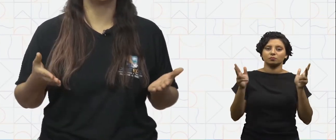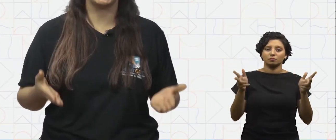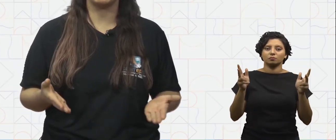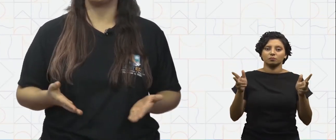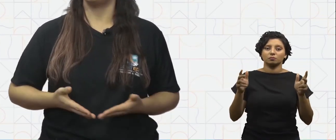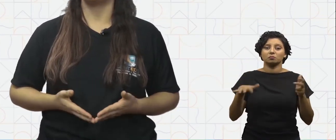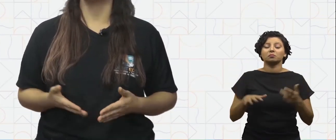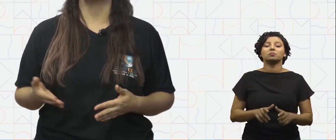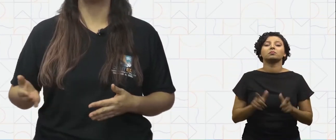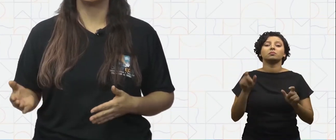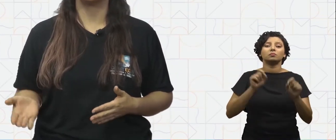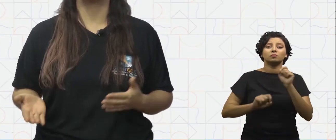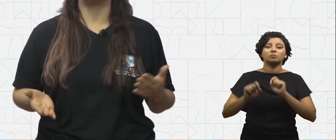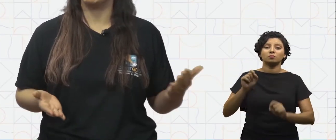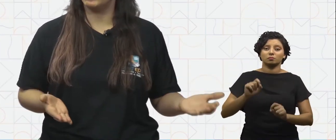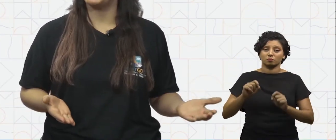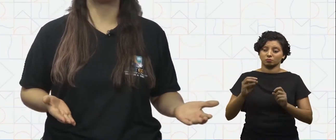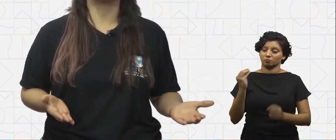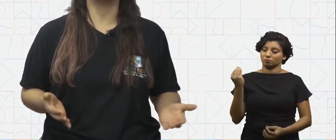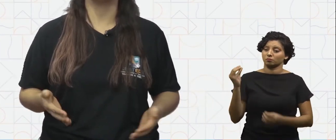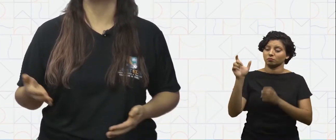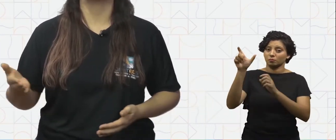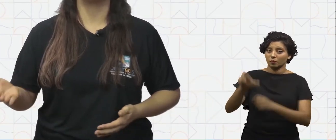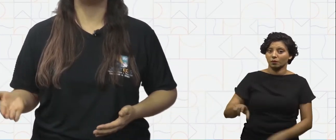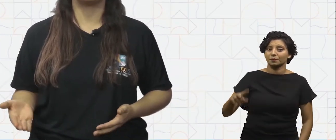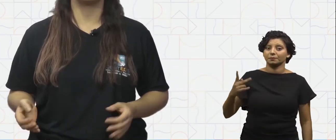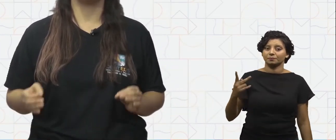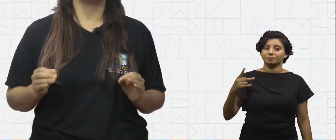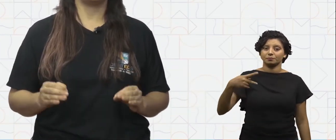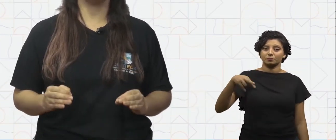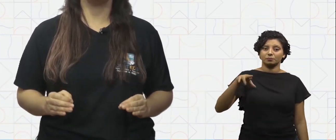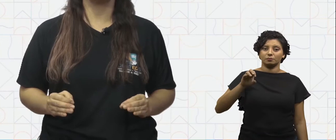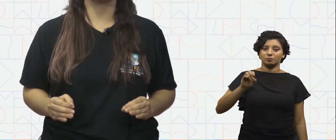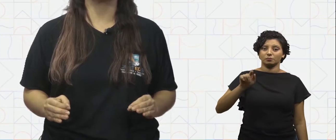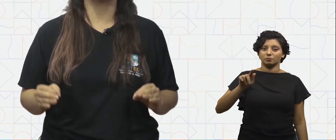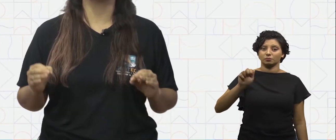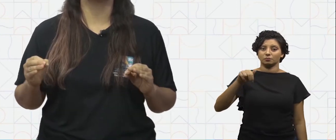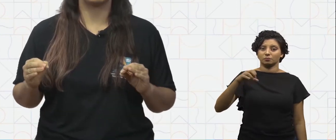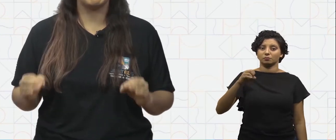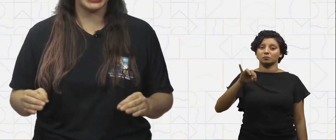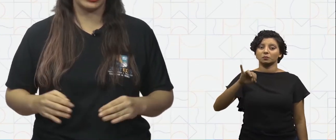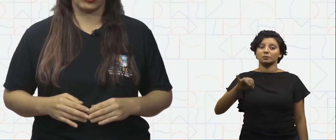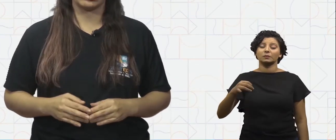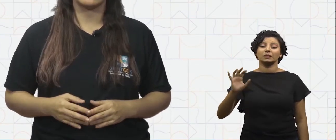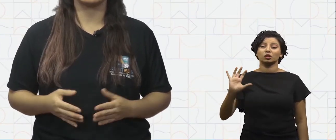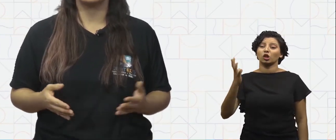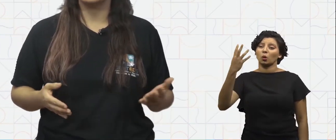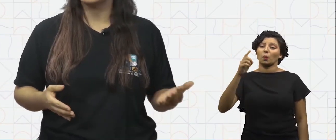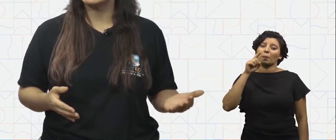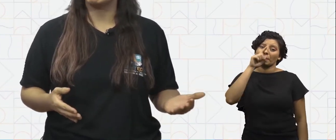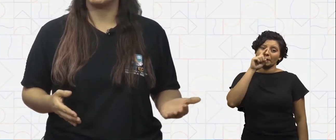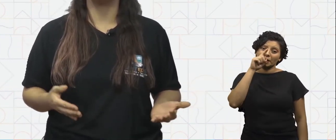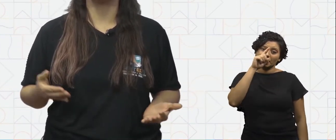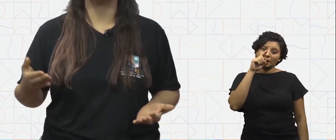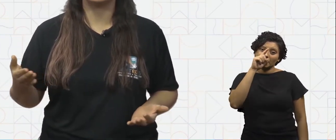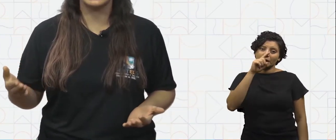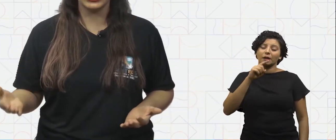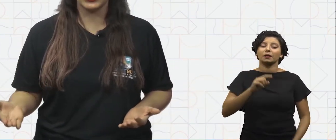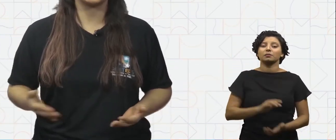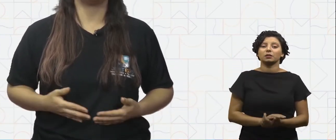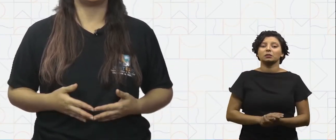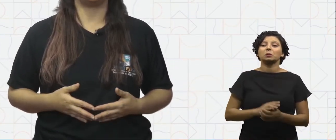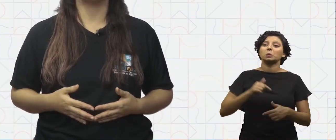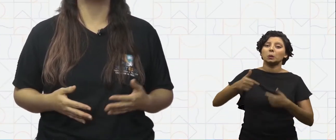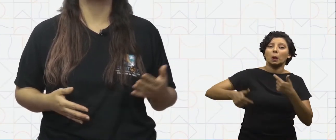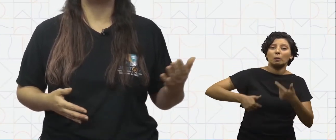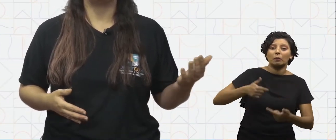aventura normalmente colocam o protagonista, o herói, em situações perigosas, que envolvem